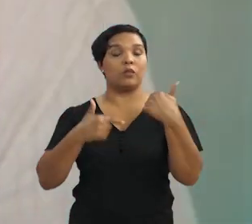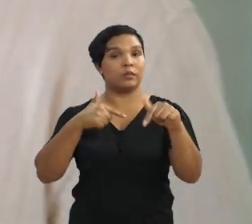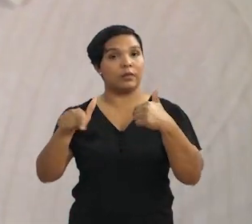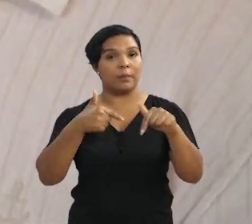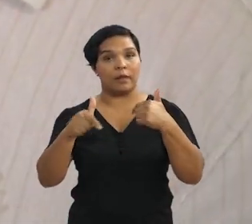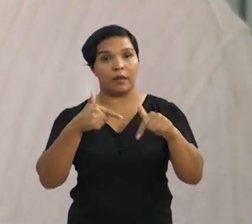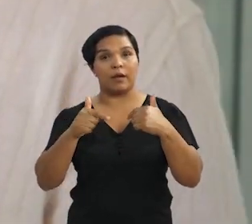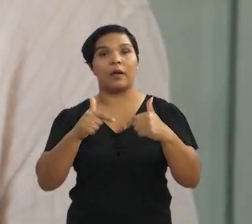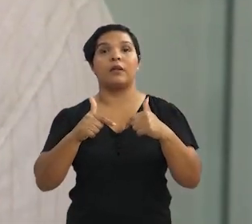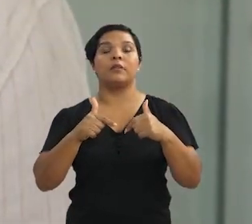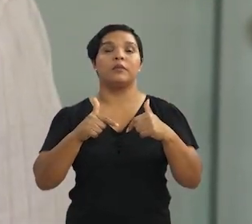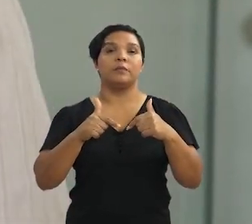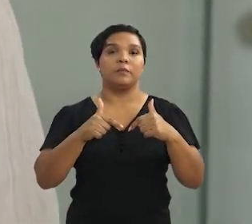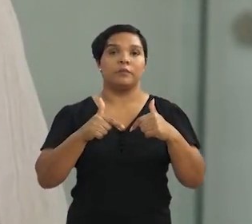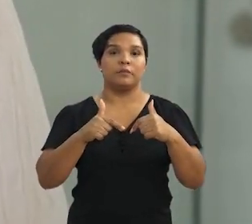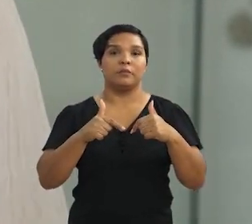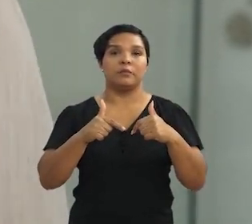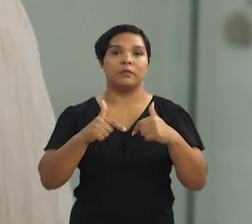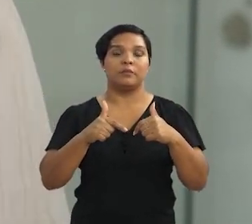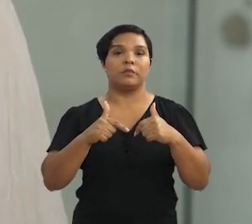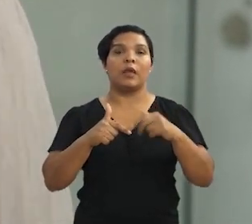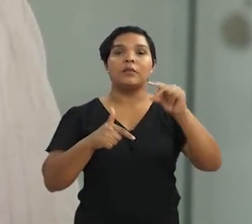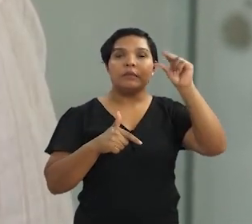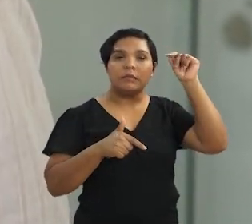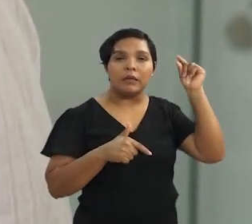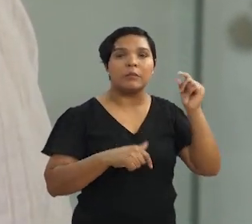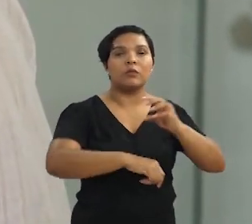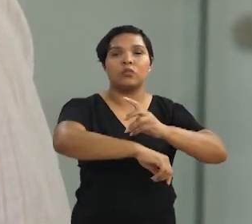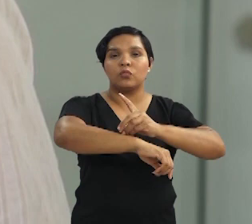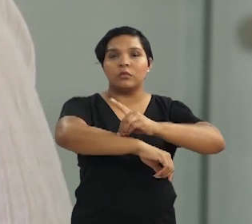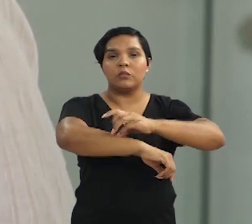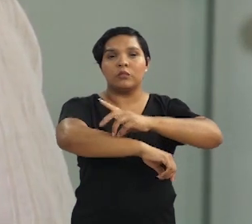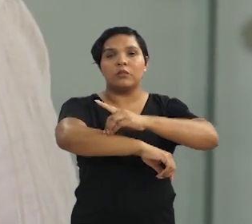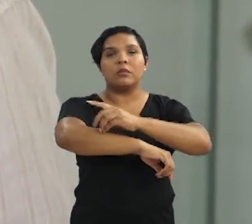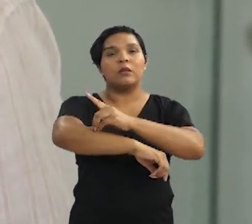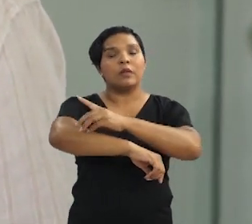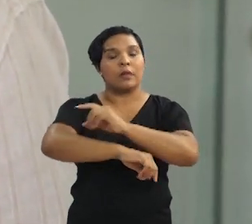Então, os nossos trabalhos na formação Aliança, né, que é da Idade Jurássica,